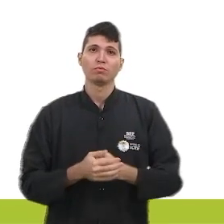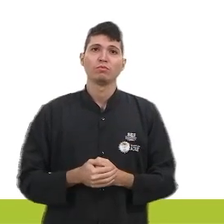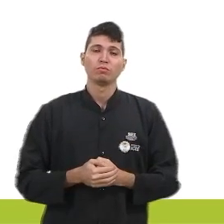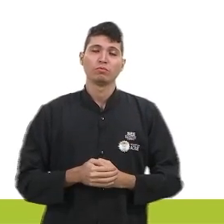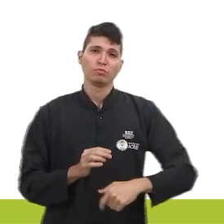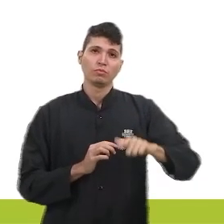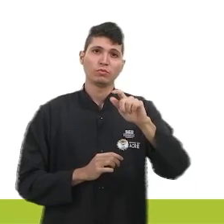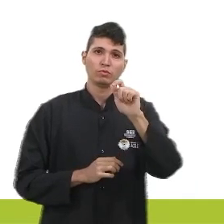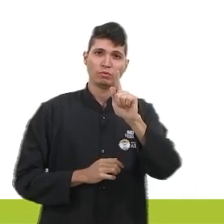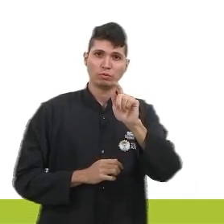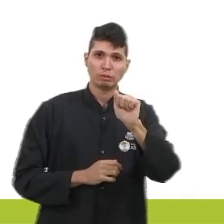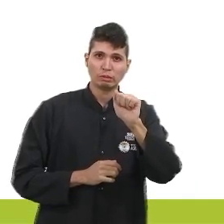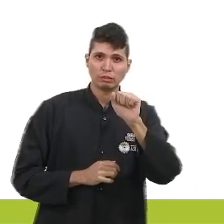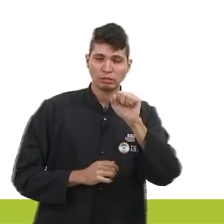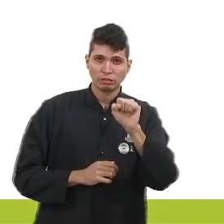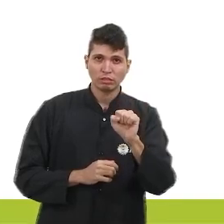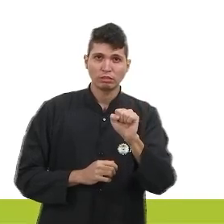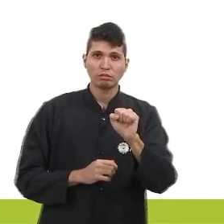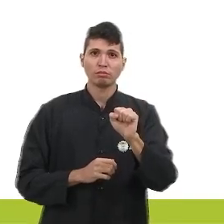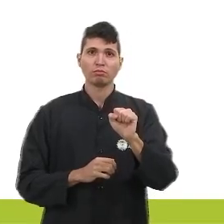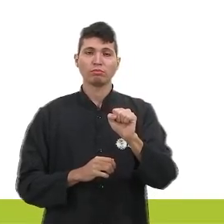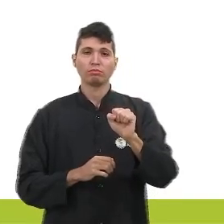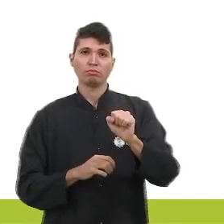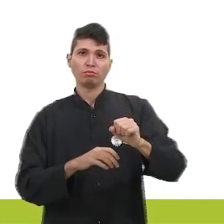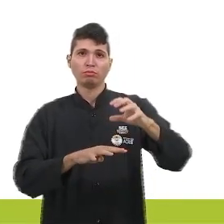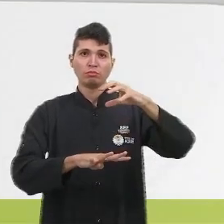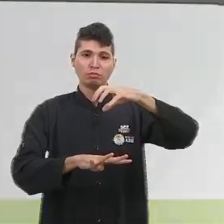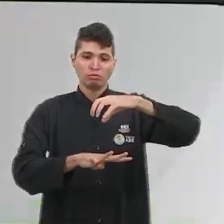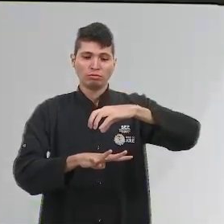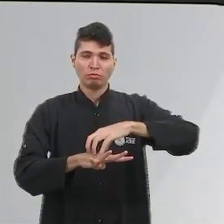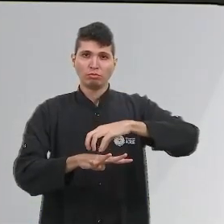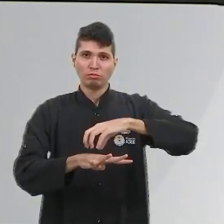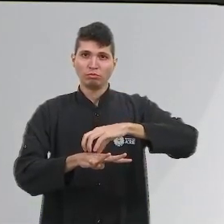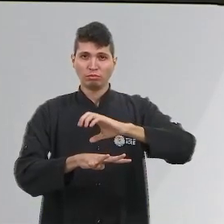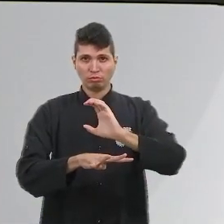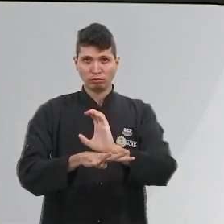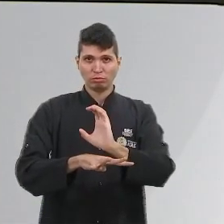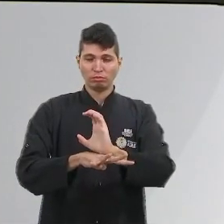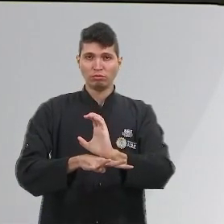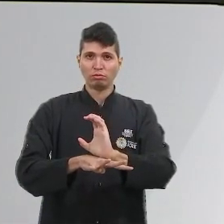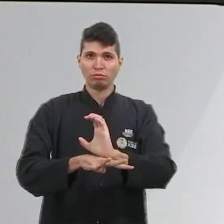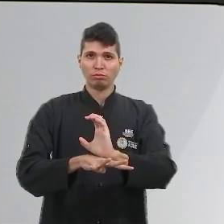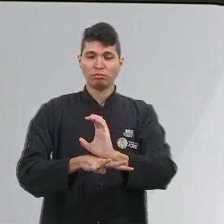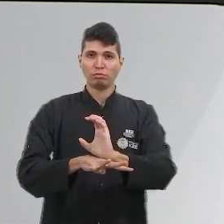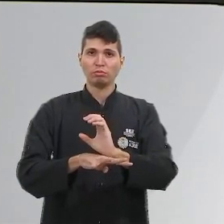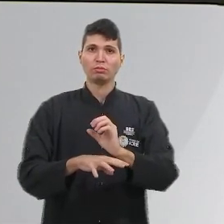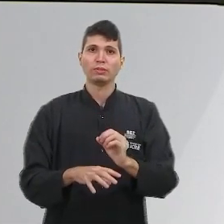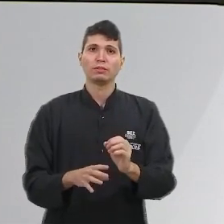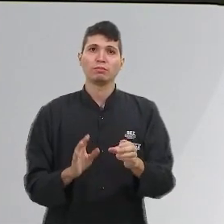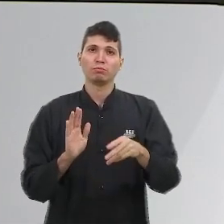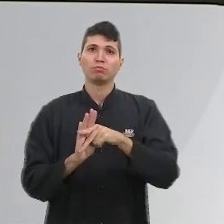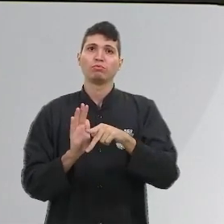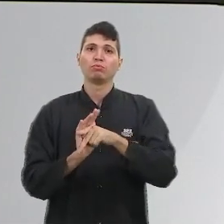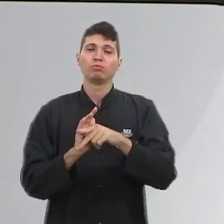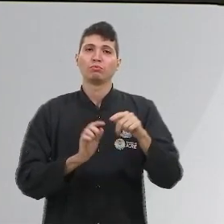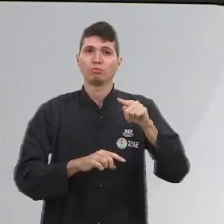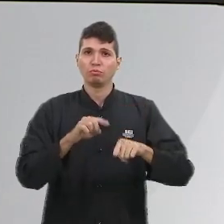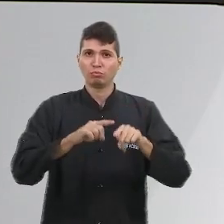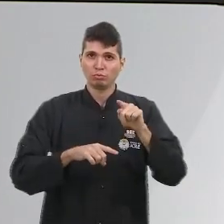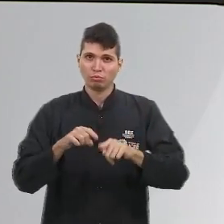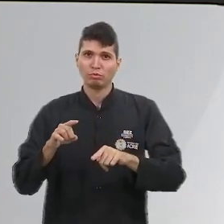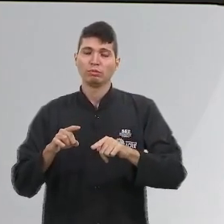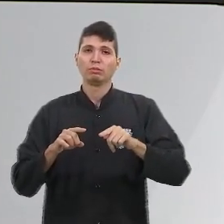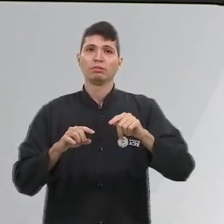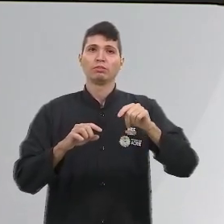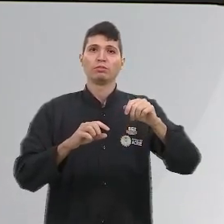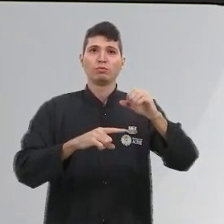metano. Esse gás metano, ele também pode ser encontrado através de matéria orgânica, né? Sedimentação,